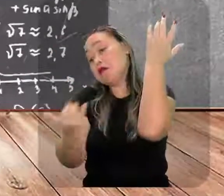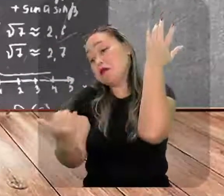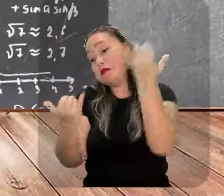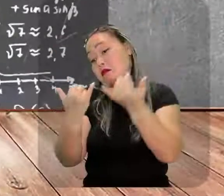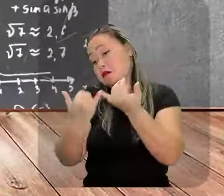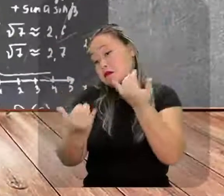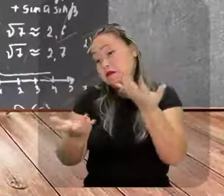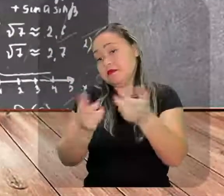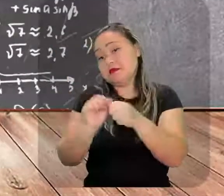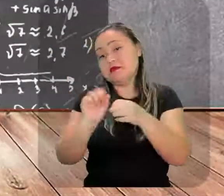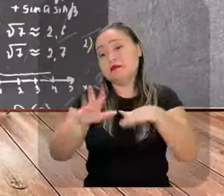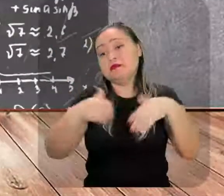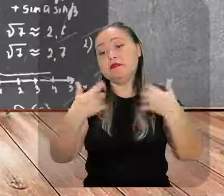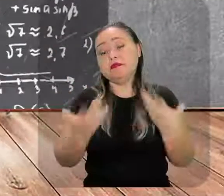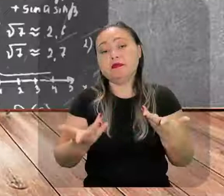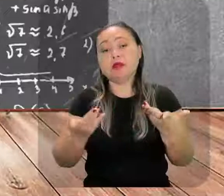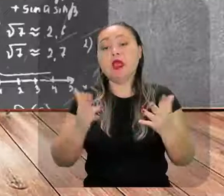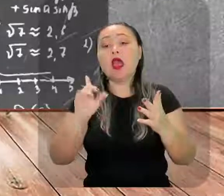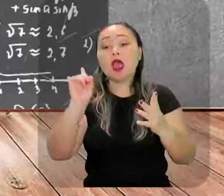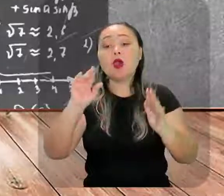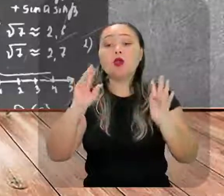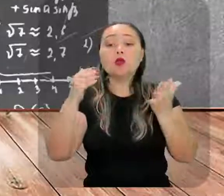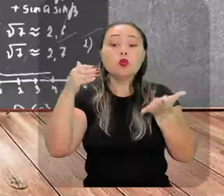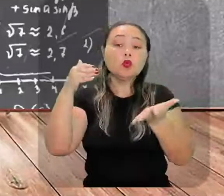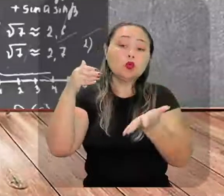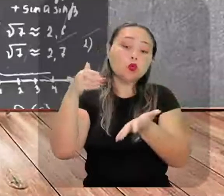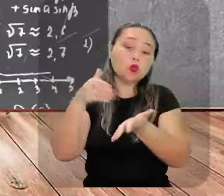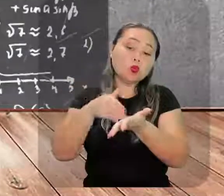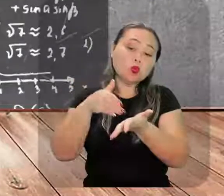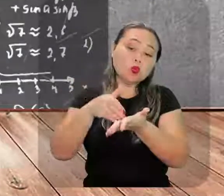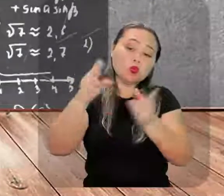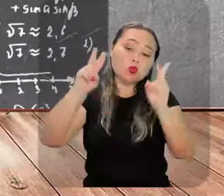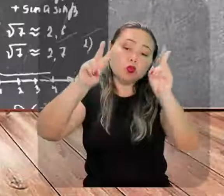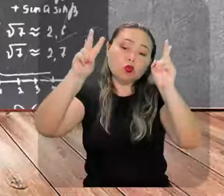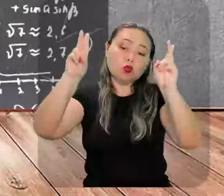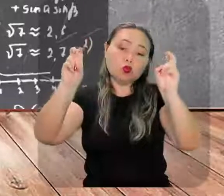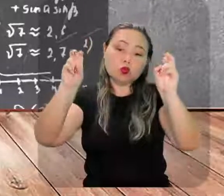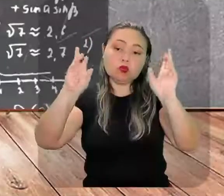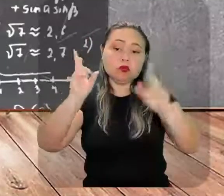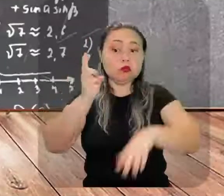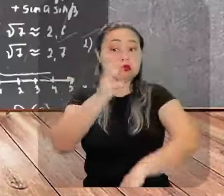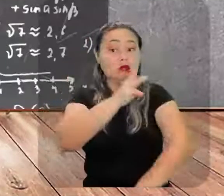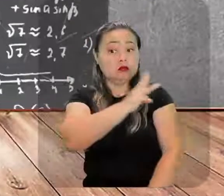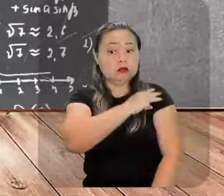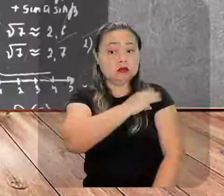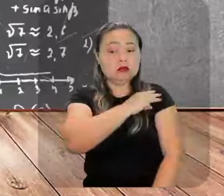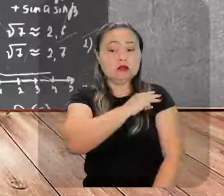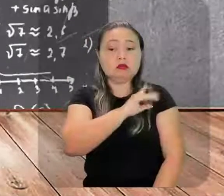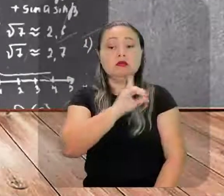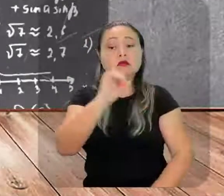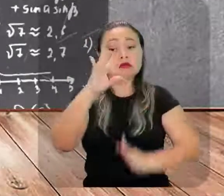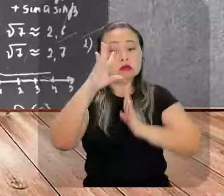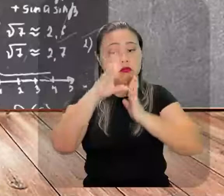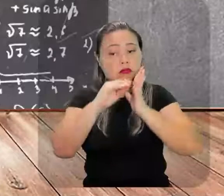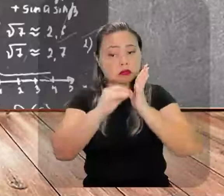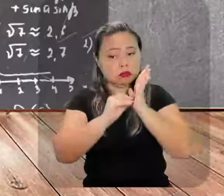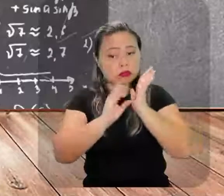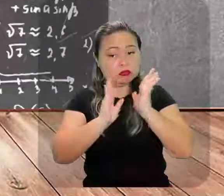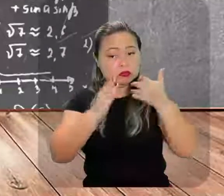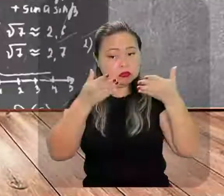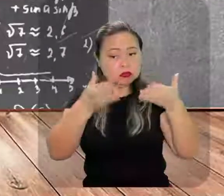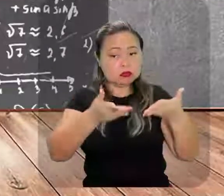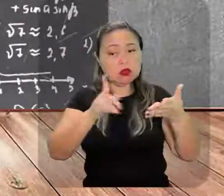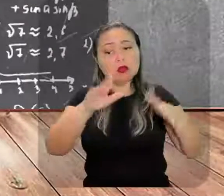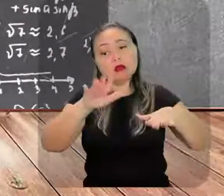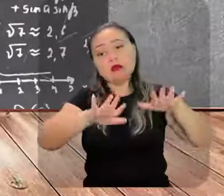que acontece, né? É o nosso último assunto, é o derradeiro aí do terceirão, né? Em matéria de conteúdo. Claro, a gente ainda vai fazer